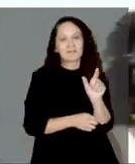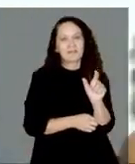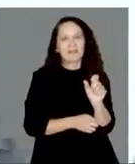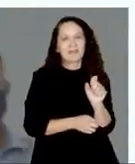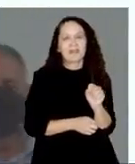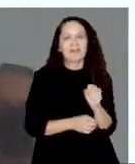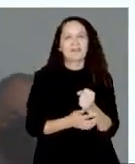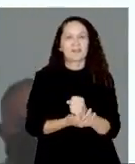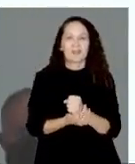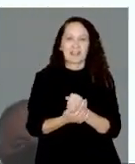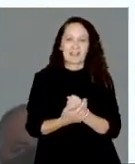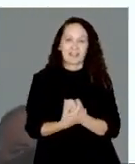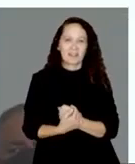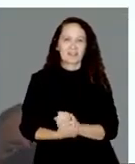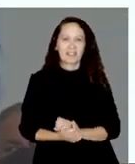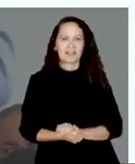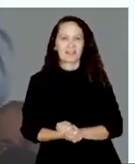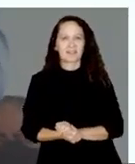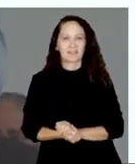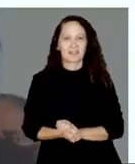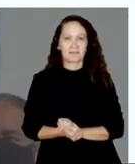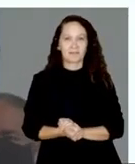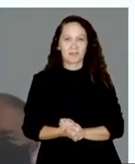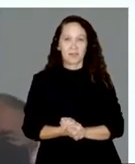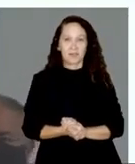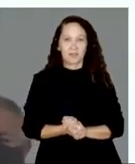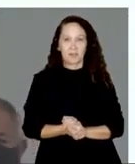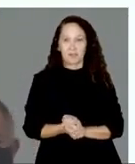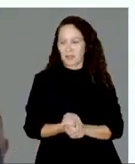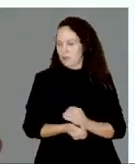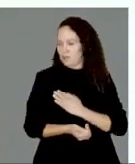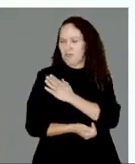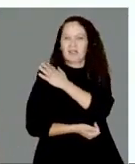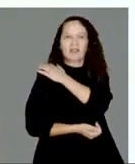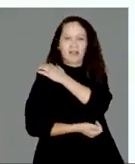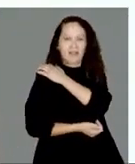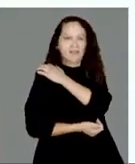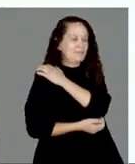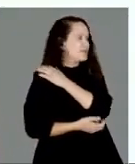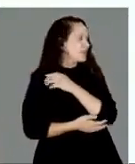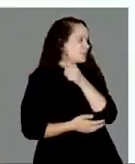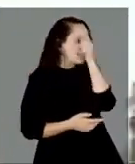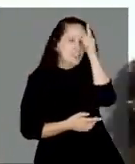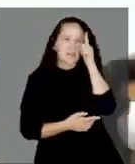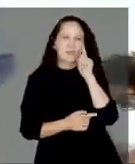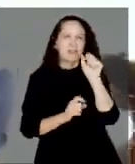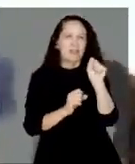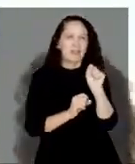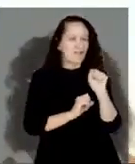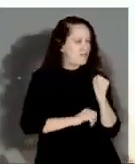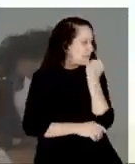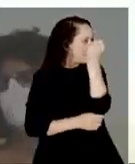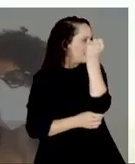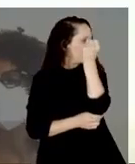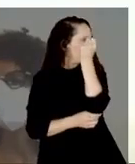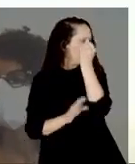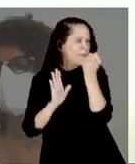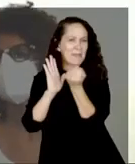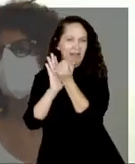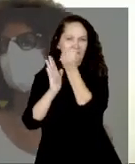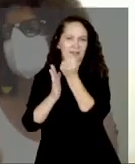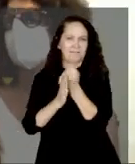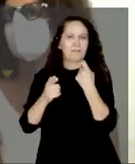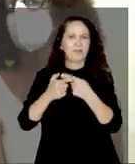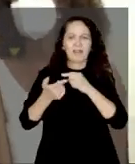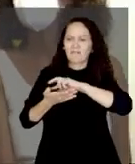resolveu transformar Marighella no herói nacional. Ou seja, a gente não fica se queixando e só falando mal dos